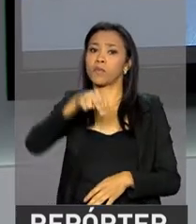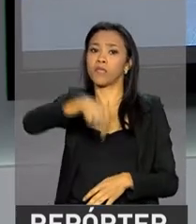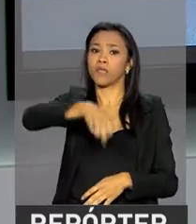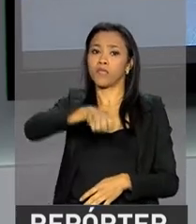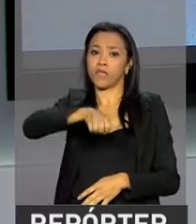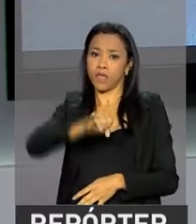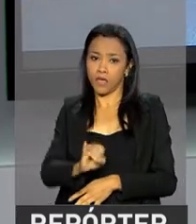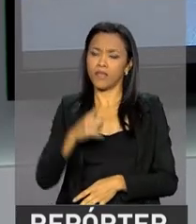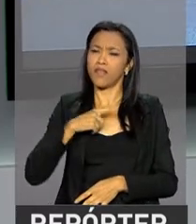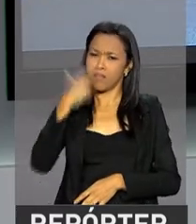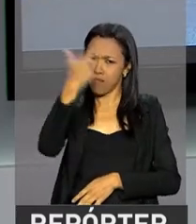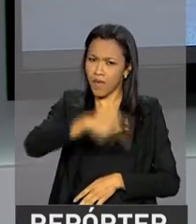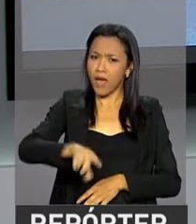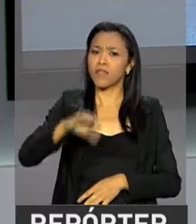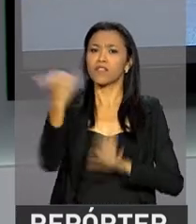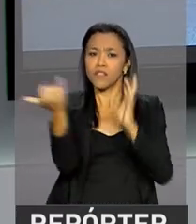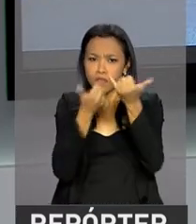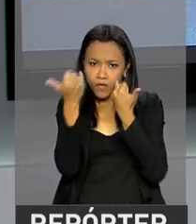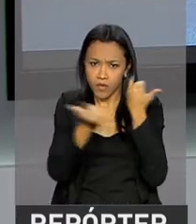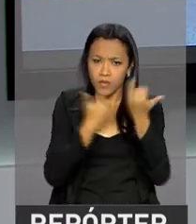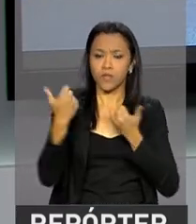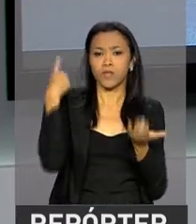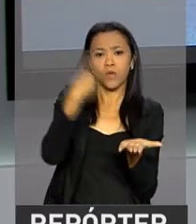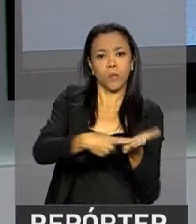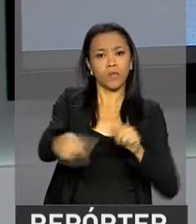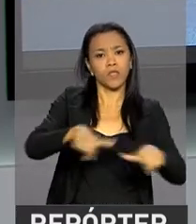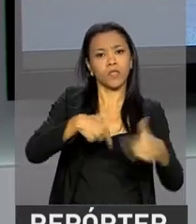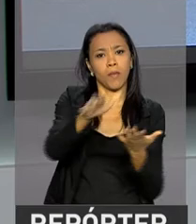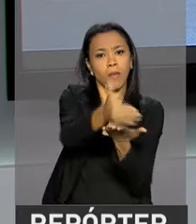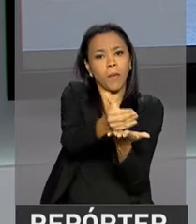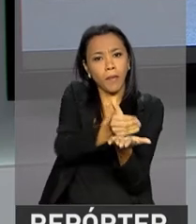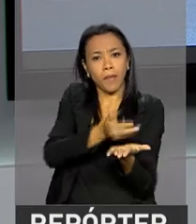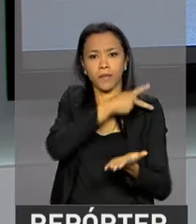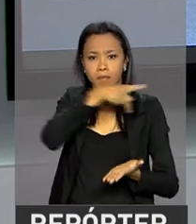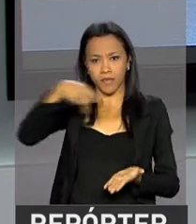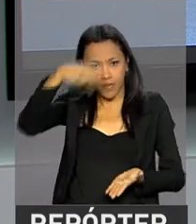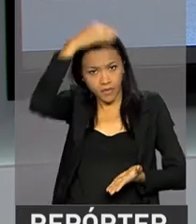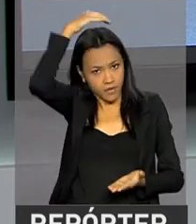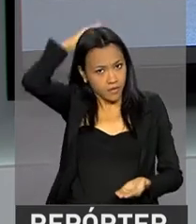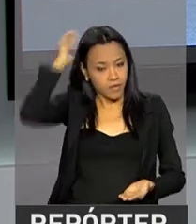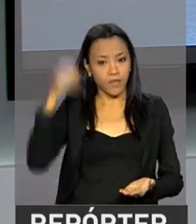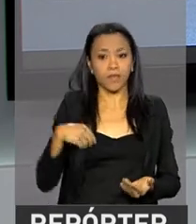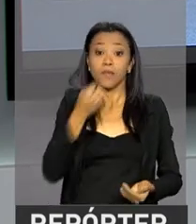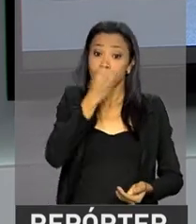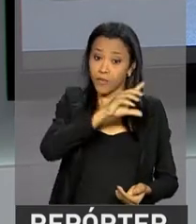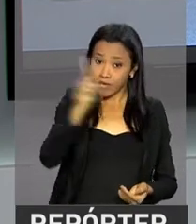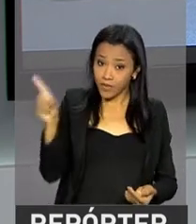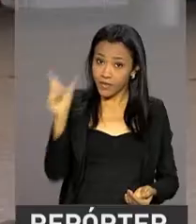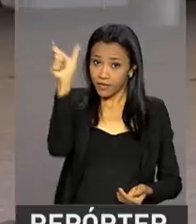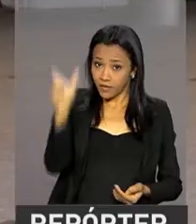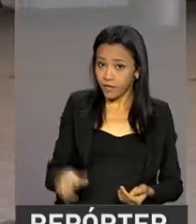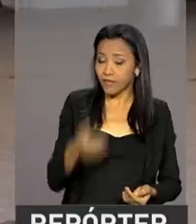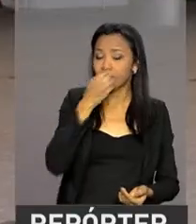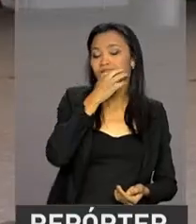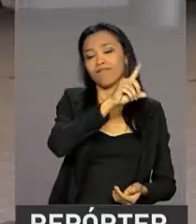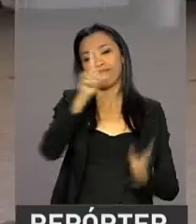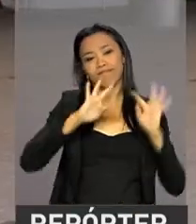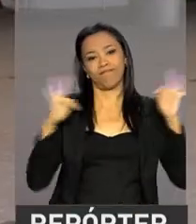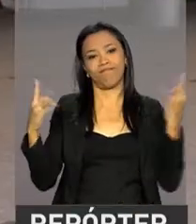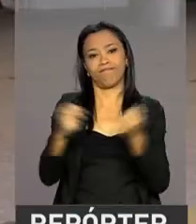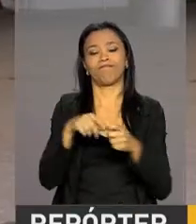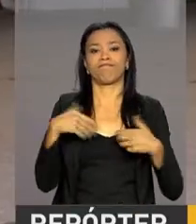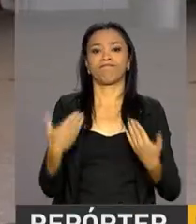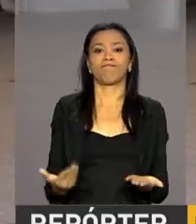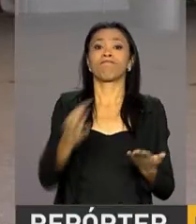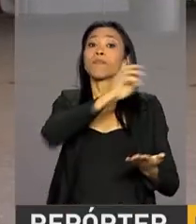informações da agenda do presidente Michel Temer para hoje. Bom dia, Ney. Bom dia, Carol. Bom dia a todos. Olha, Carol, o presidente